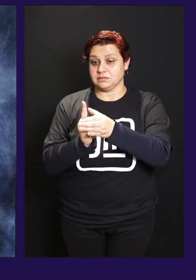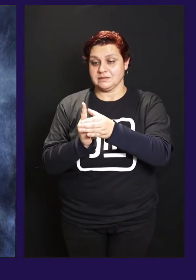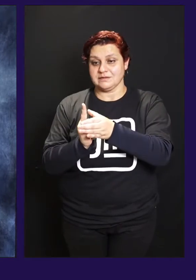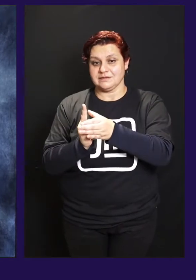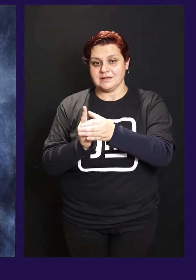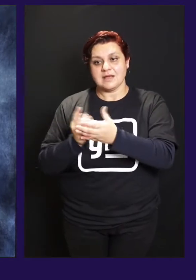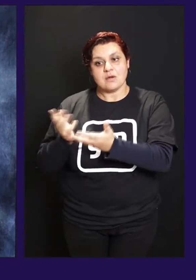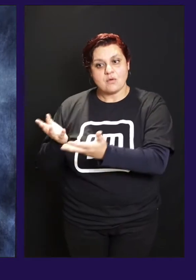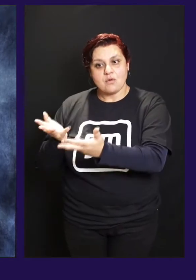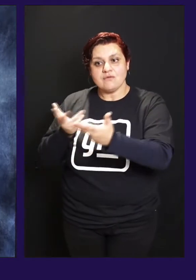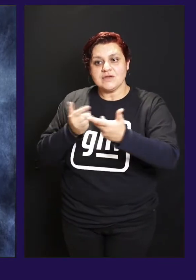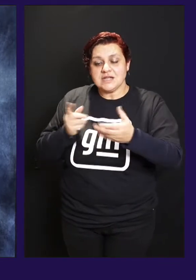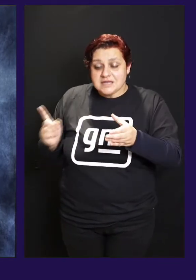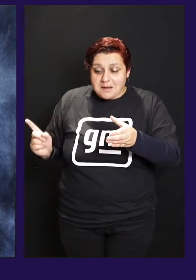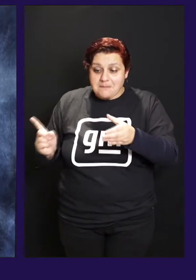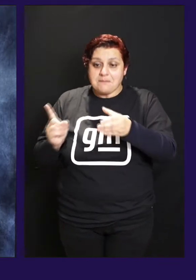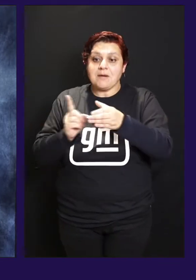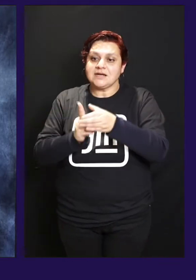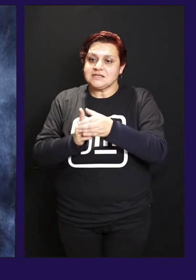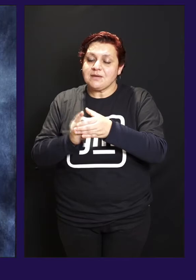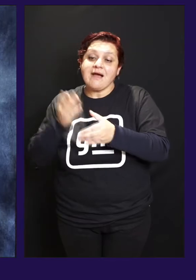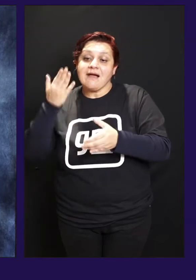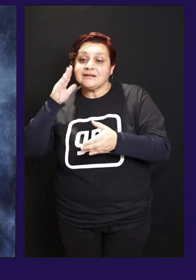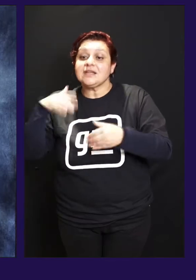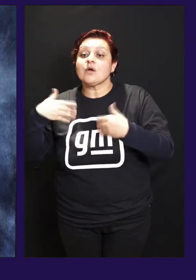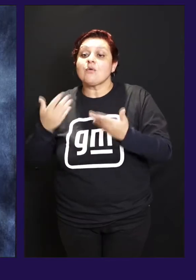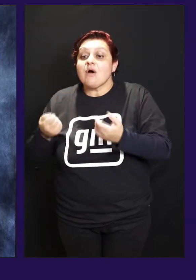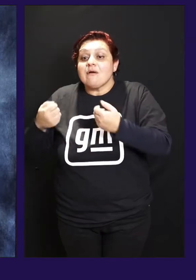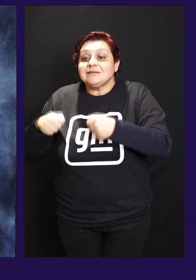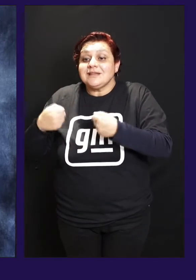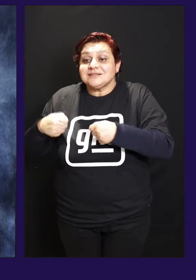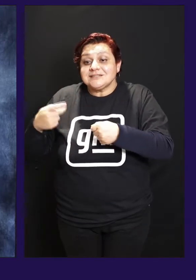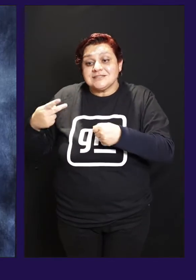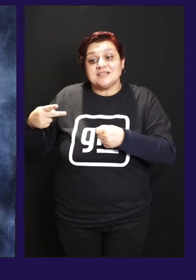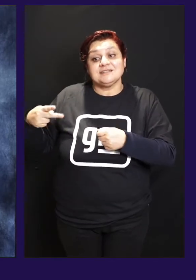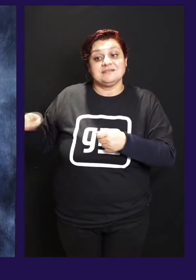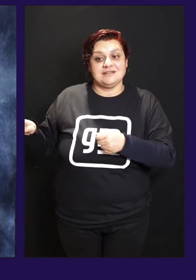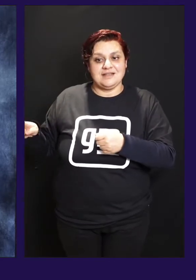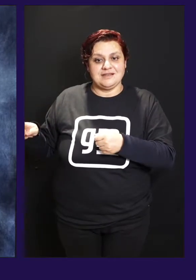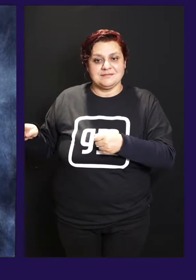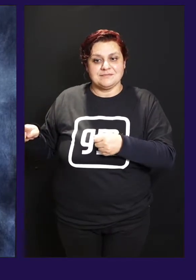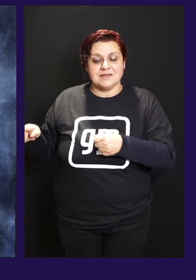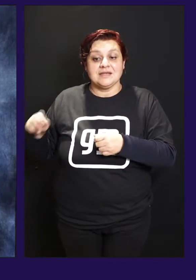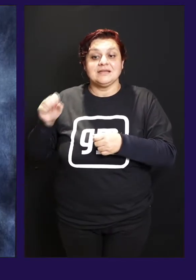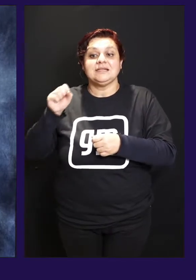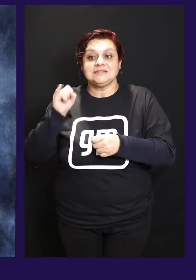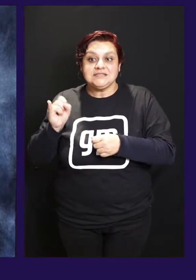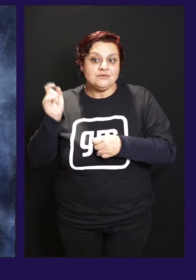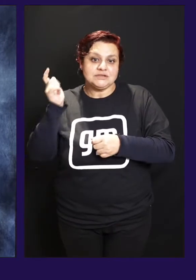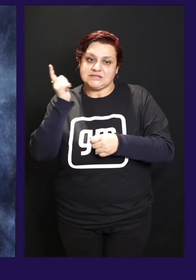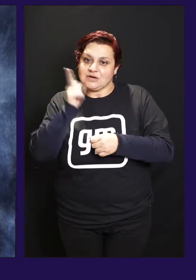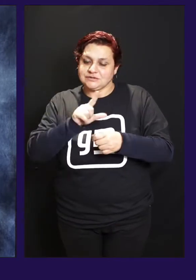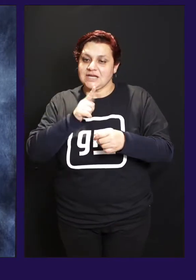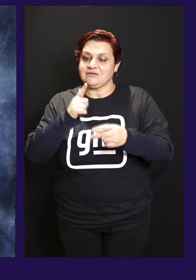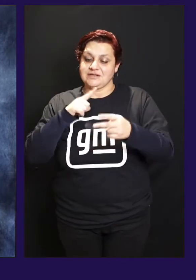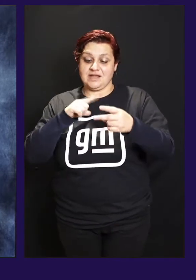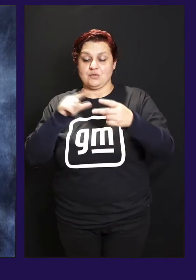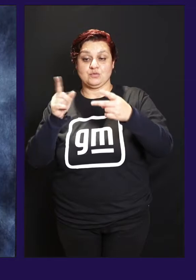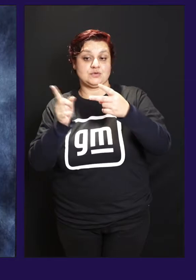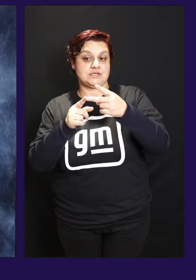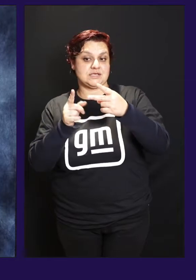cadeirante a subir e descer a rua. Também ajuda uma família com um carrinho de bebê, uma criança com skate ou